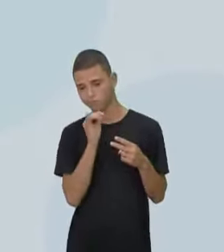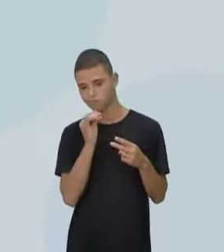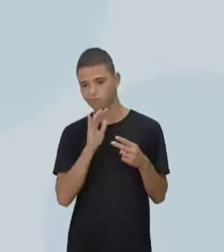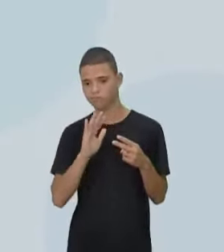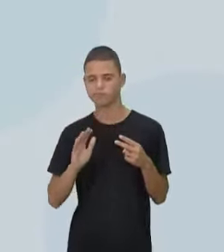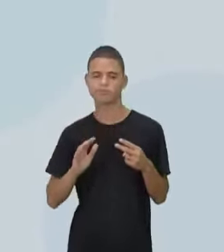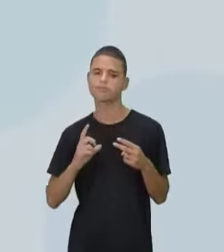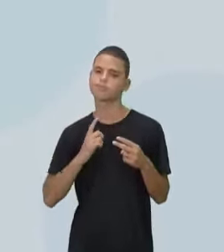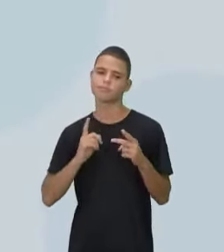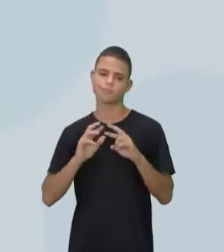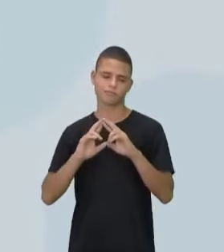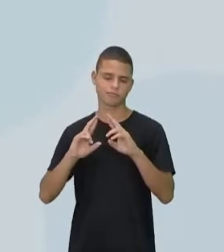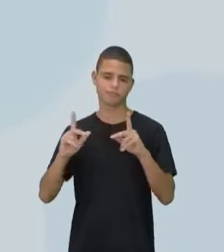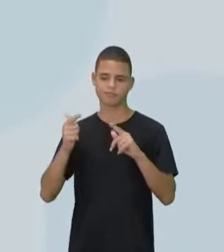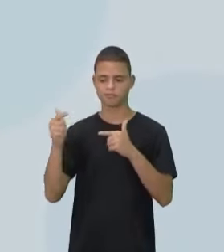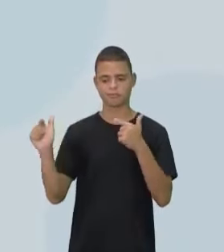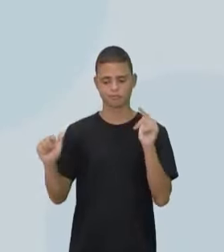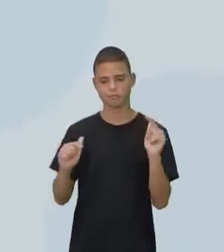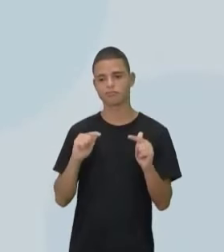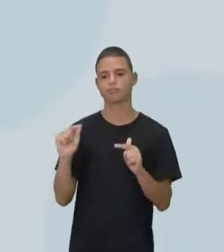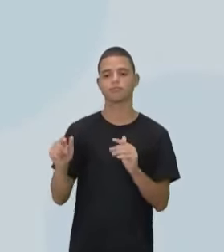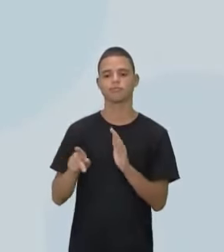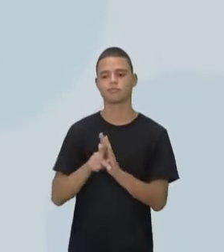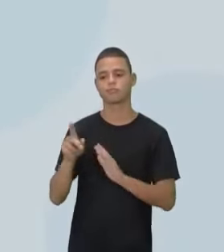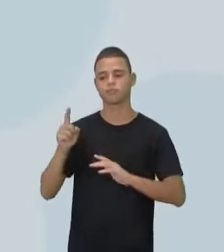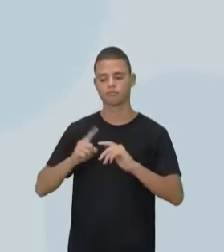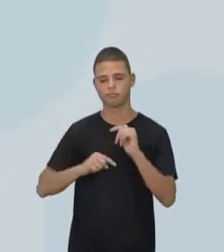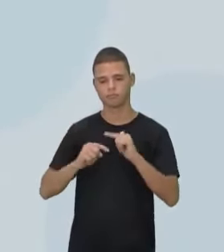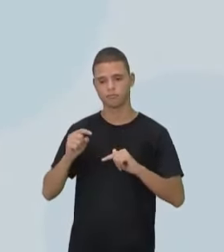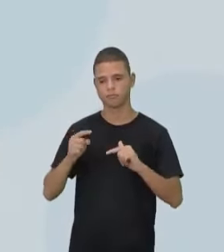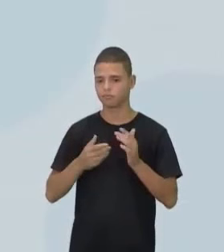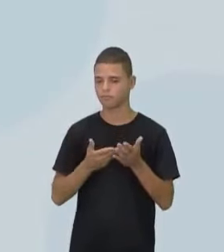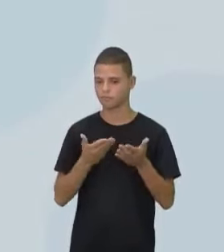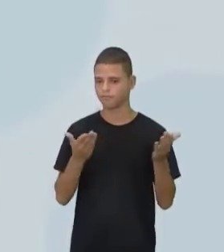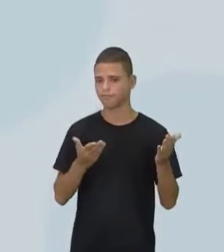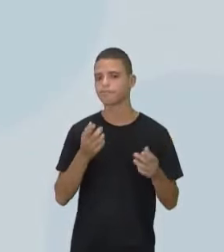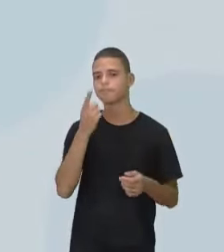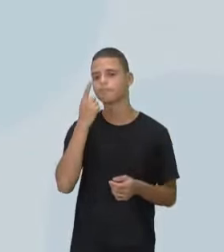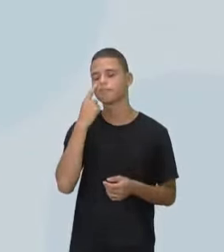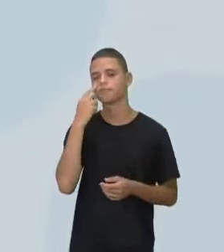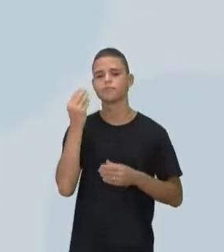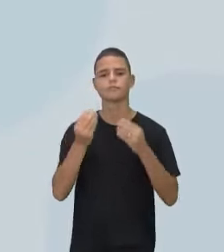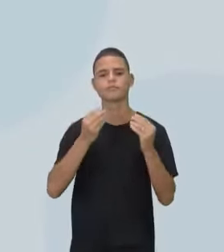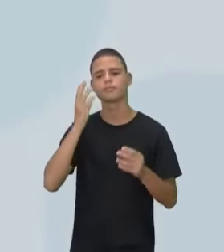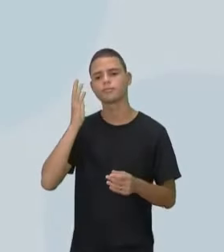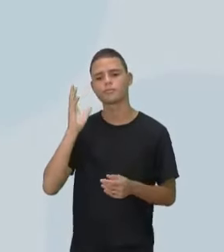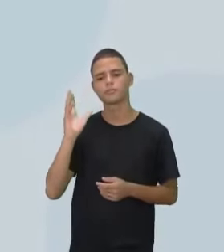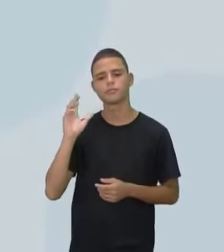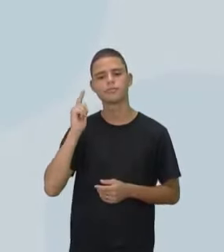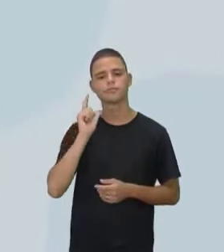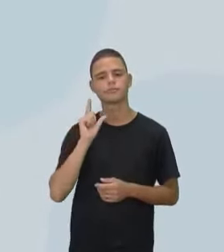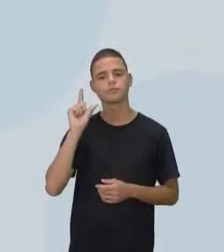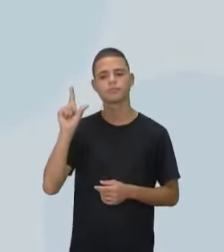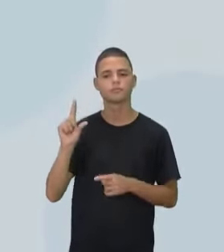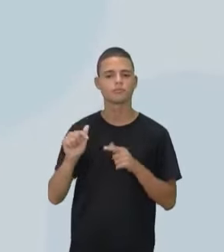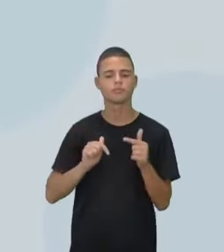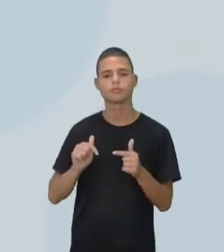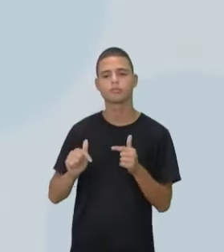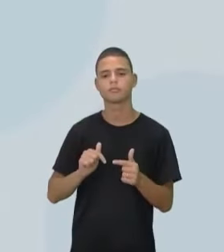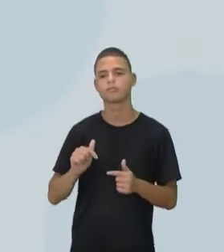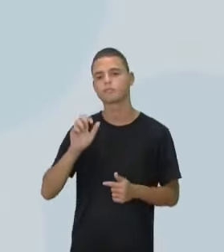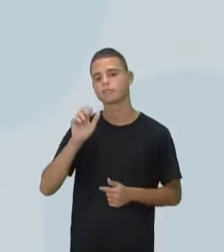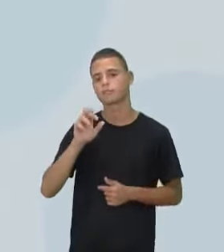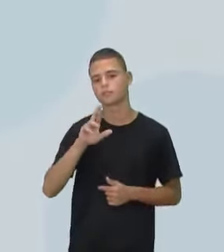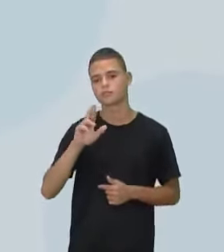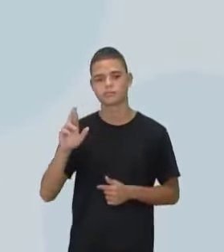vários outros que a gente tem aí no material de vocês, para vocês verem como a gente consegue, sim, trabalhar o ERD, que